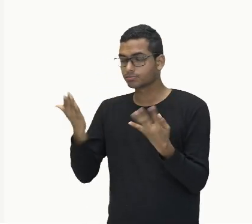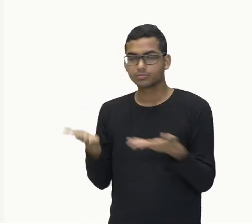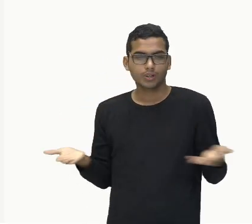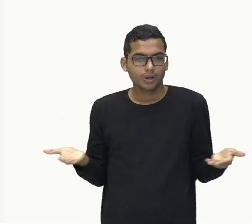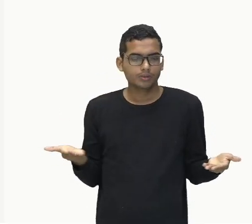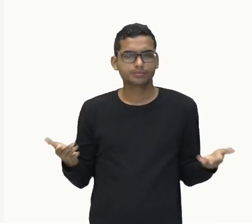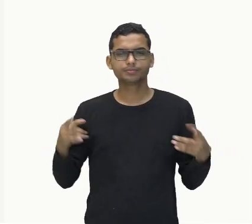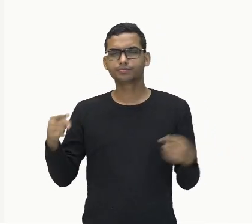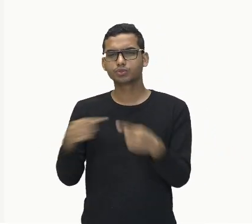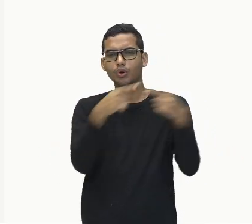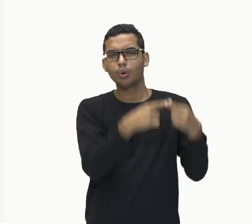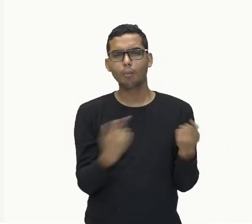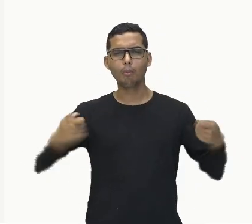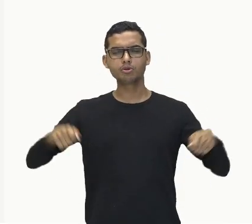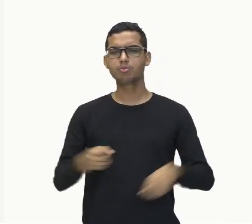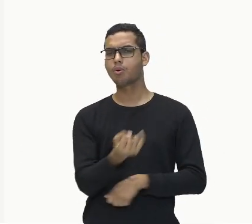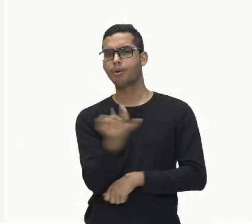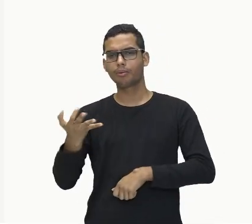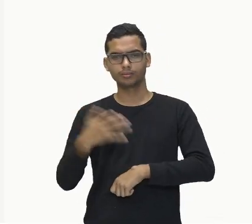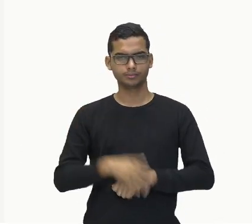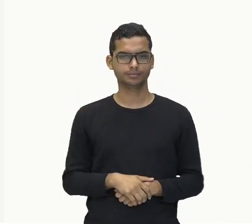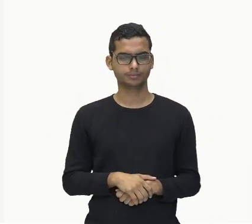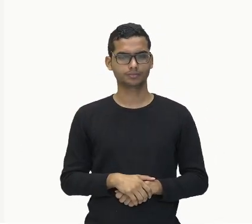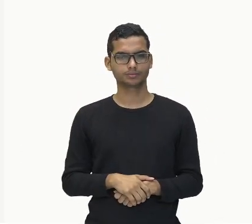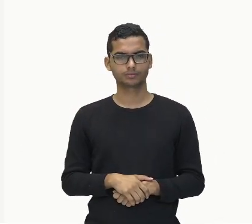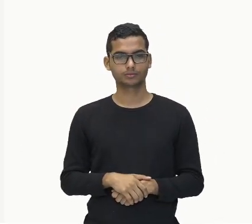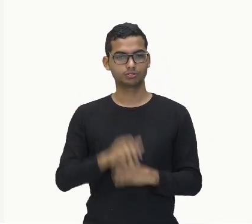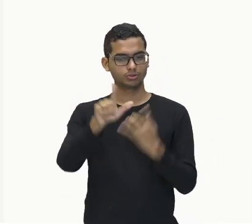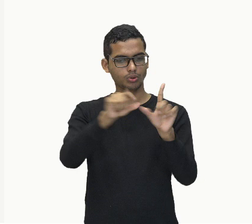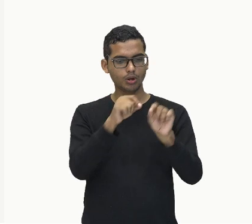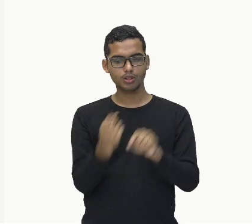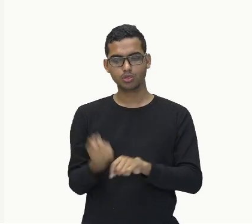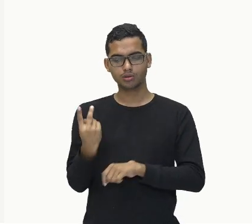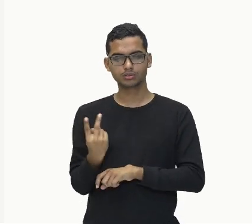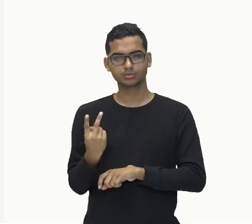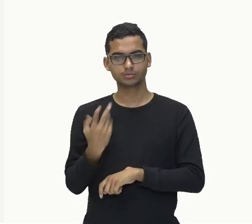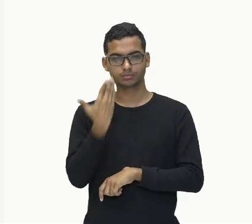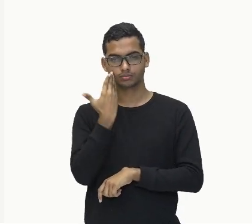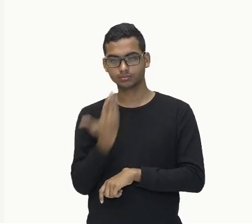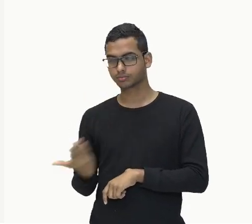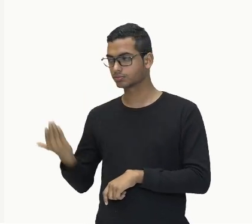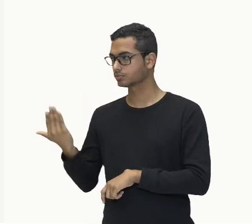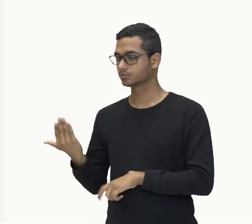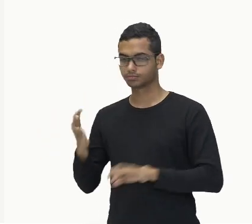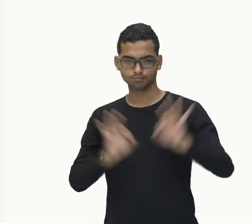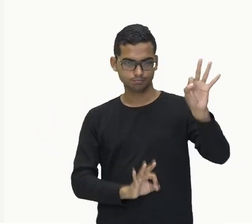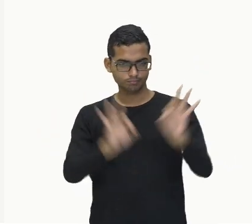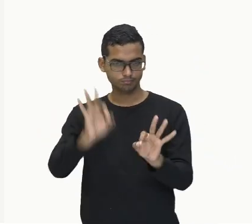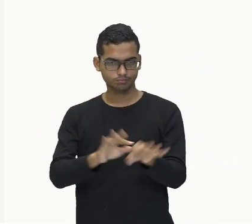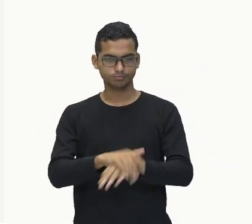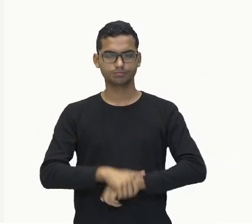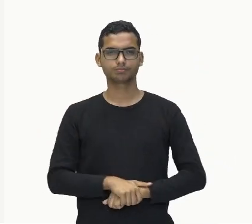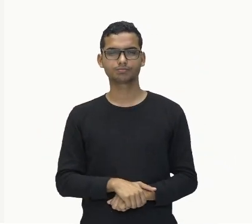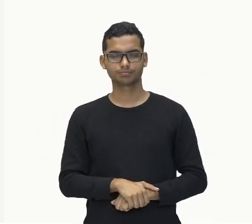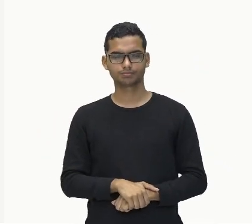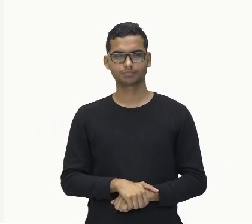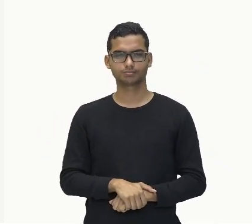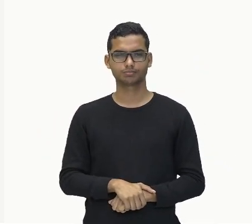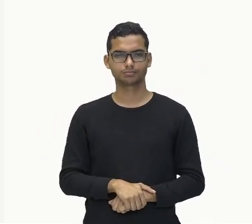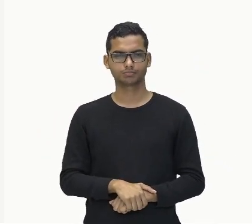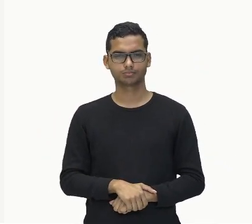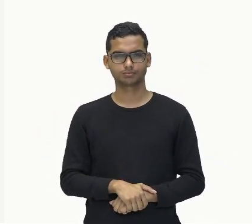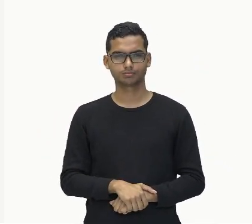as combinações possíveis? Vamos listar aqui essas combinações. Já que